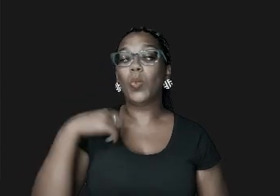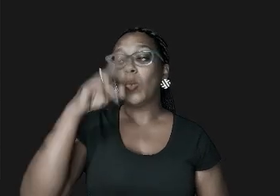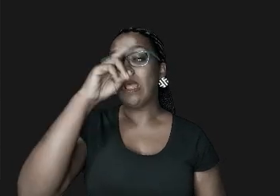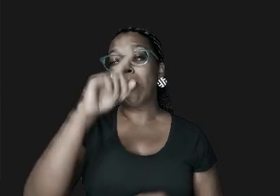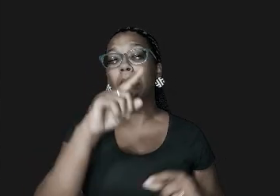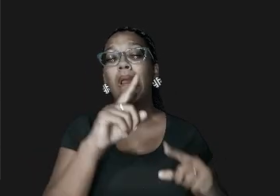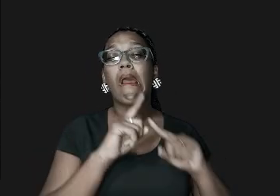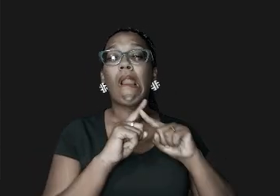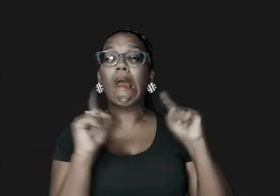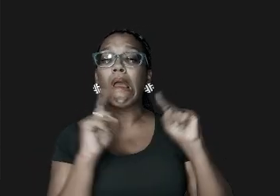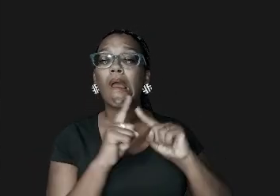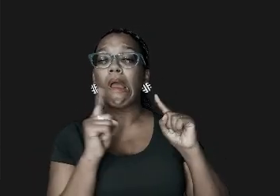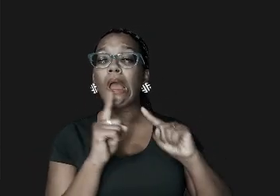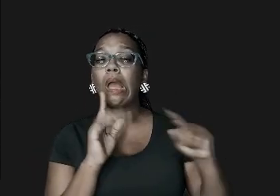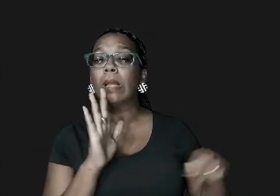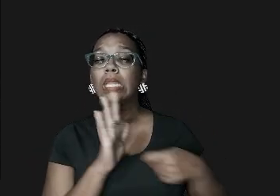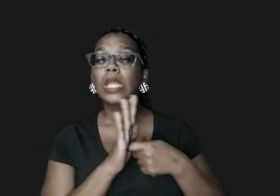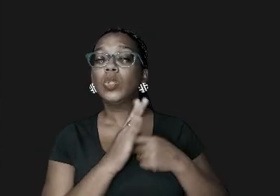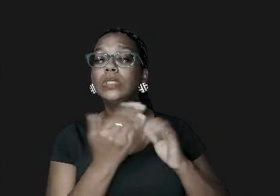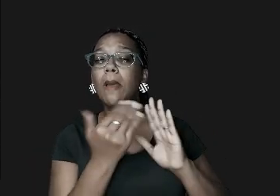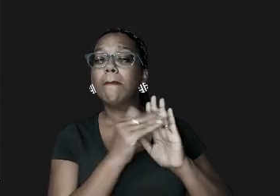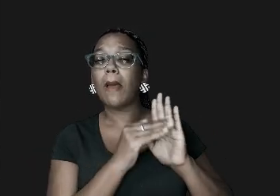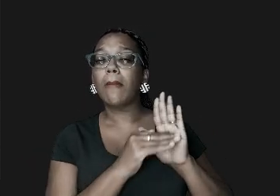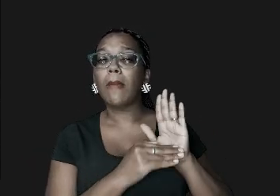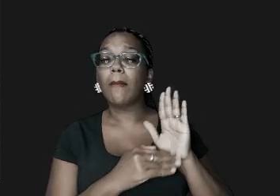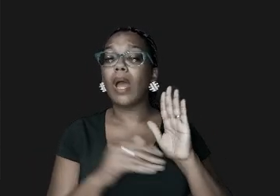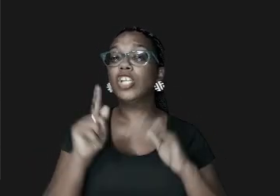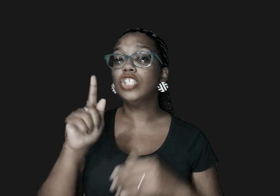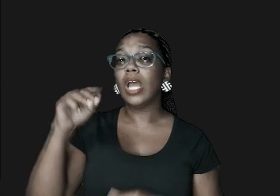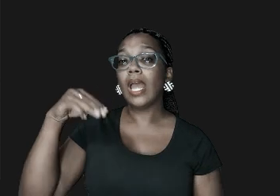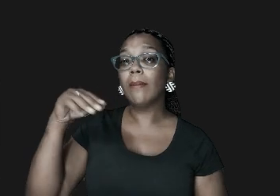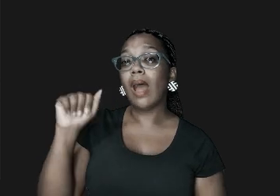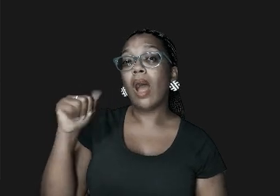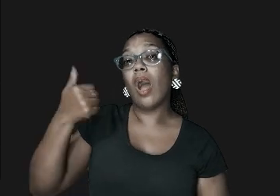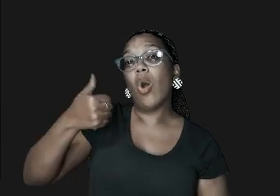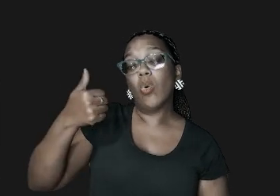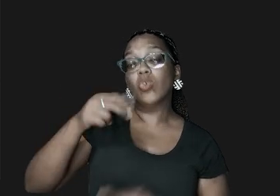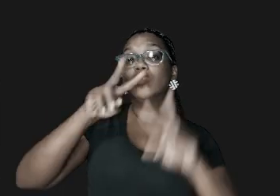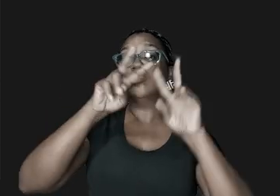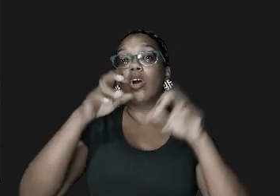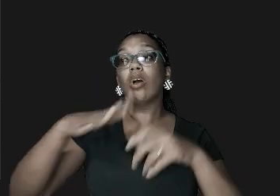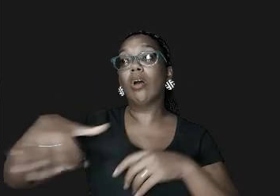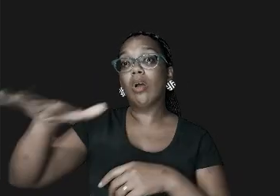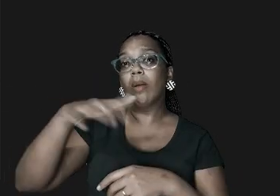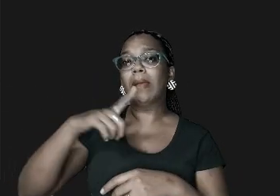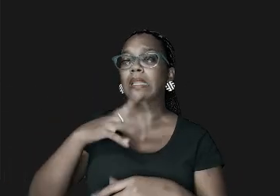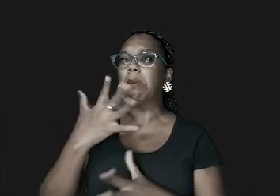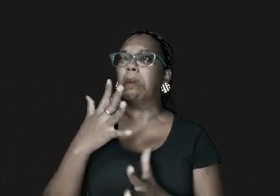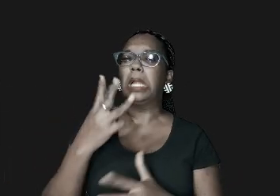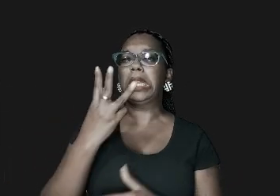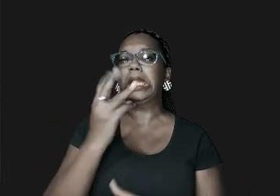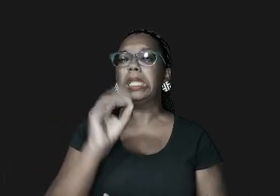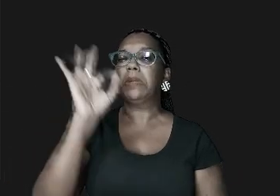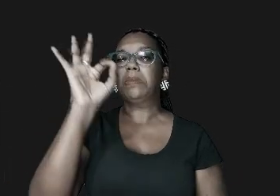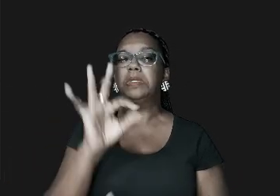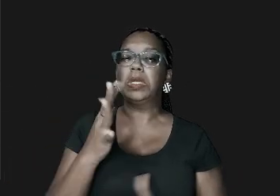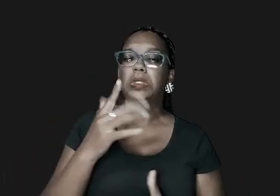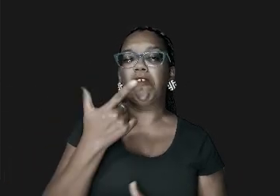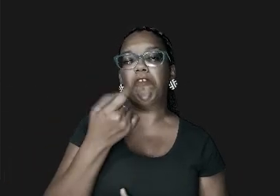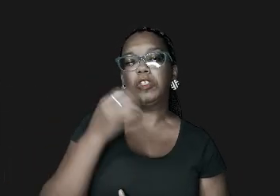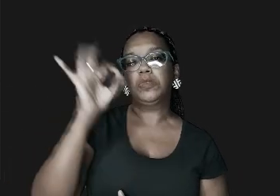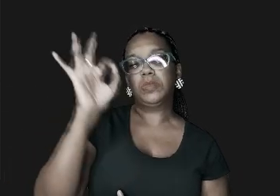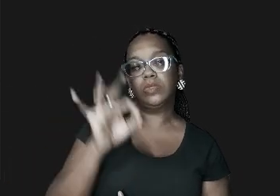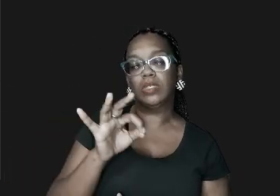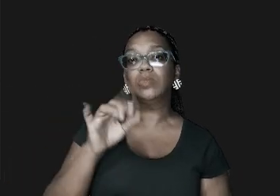eu diria que de todas as reclamações que a gente recebe hoje na GM A1 envolvendo ilícito de